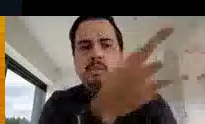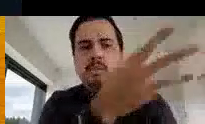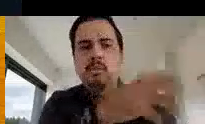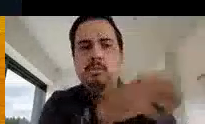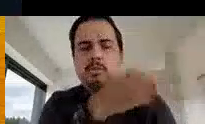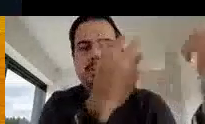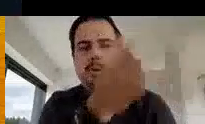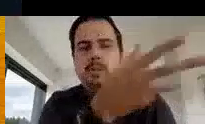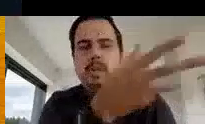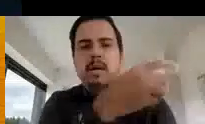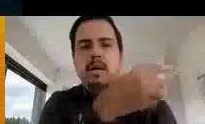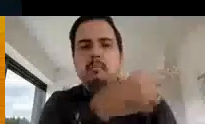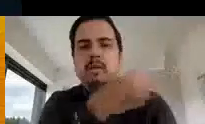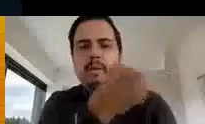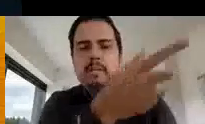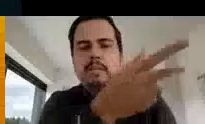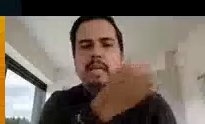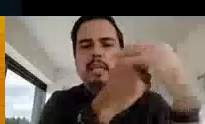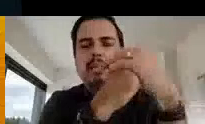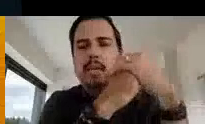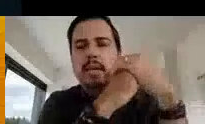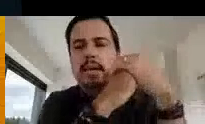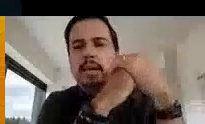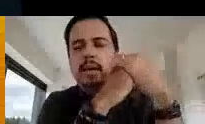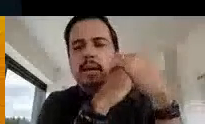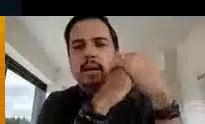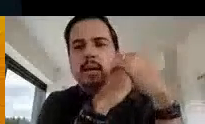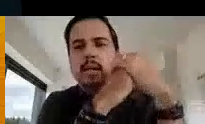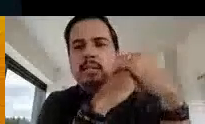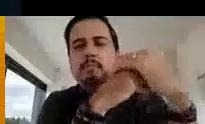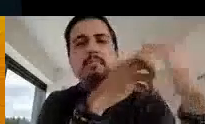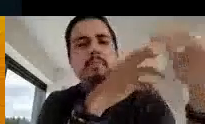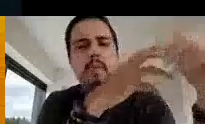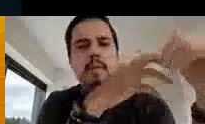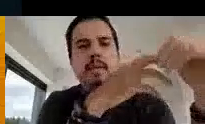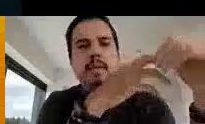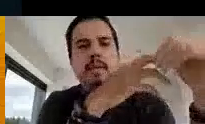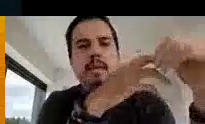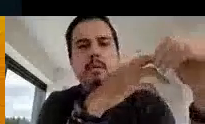mandar coisa, manda uma informação depois, manda uma mensagem